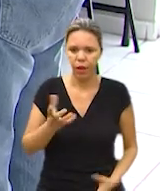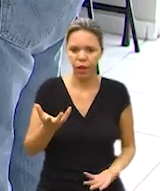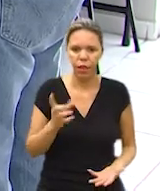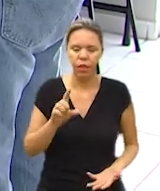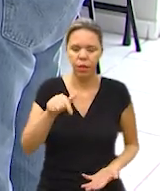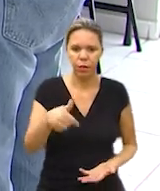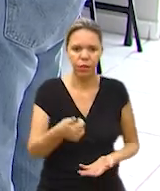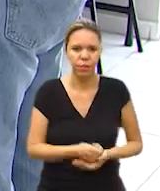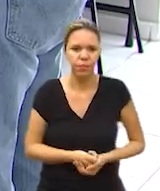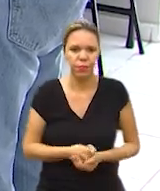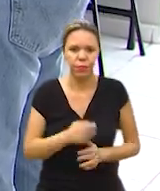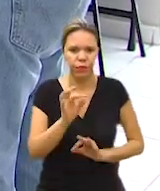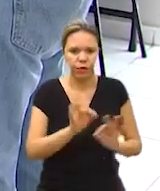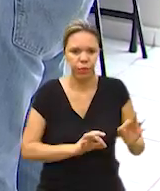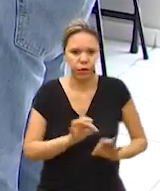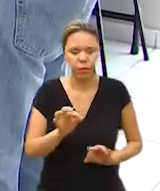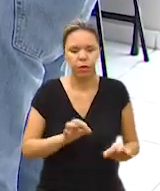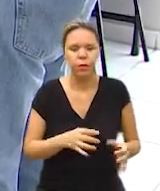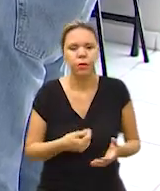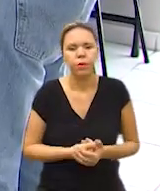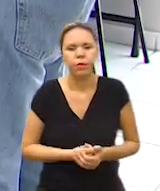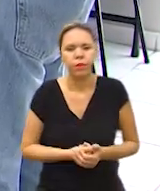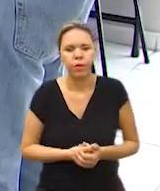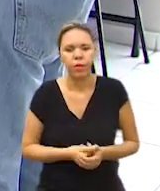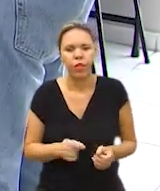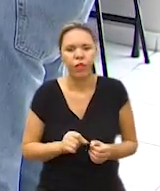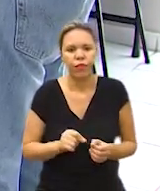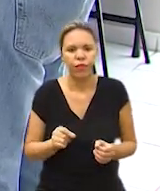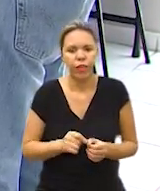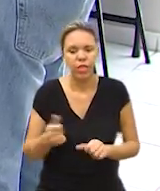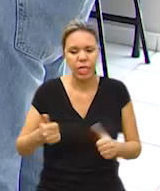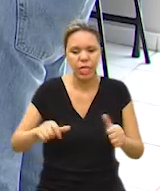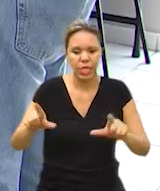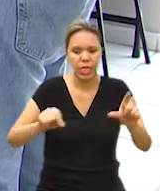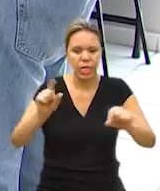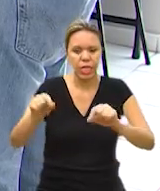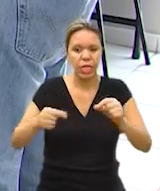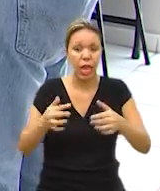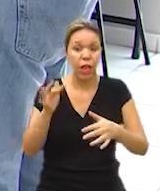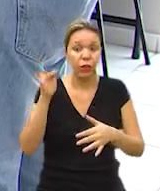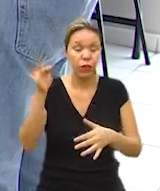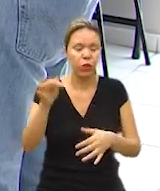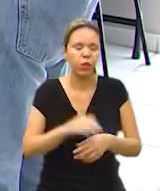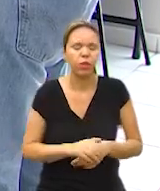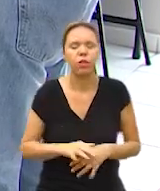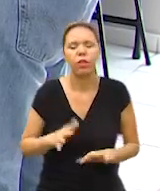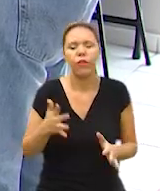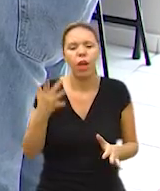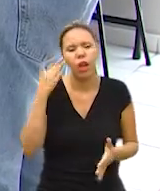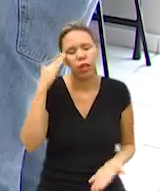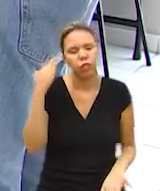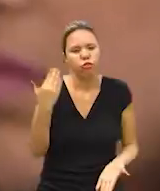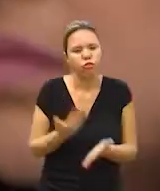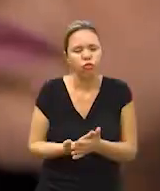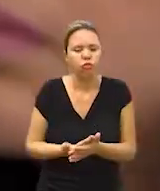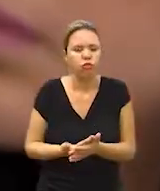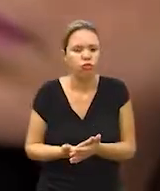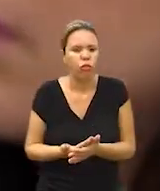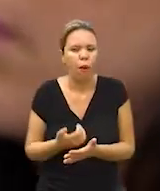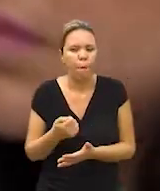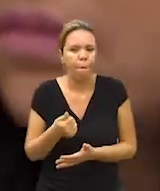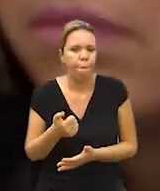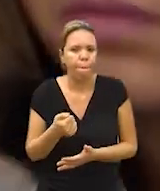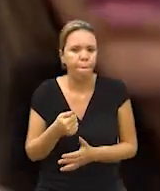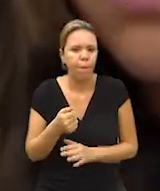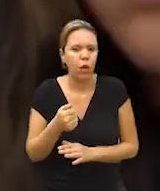depois regulamentar esse mercado e fazer esse funil lá na frente. E talvez eu acredite que um pouco